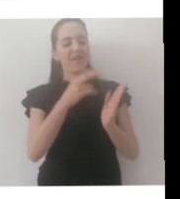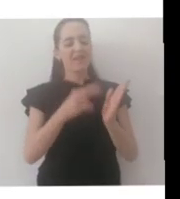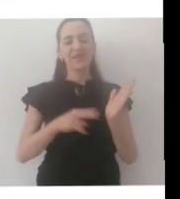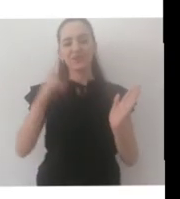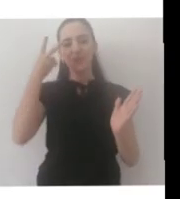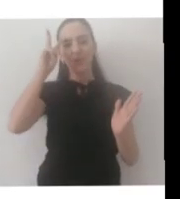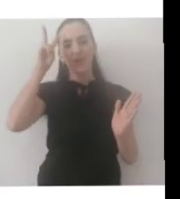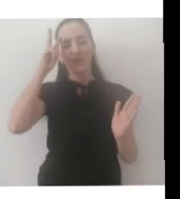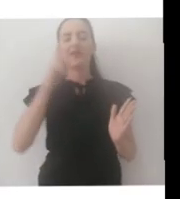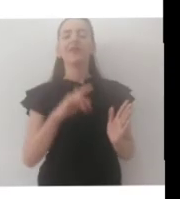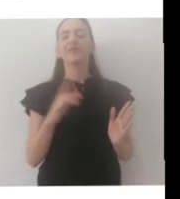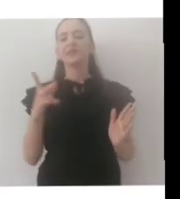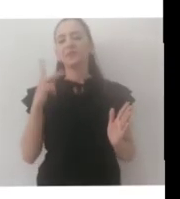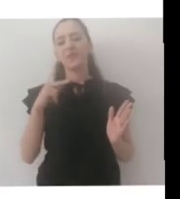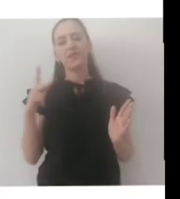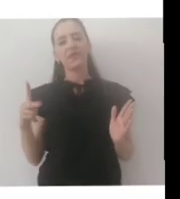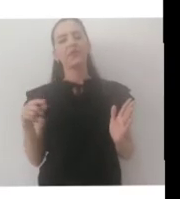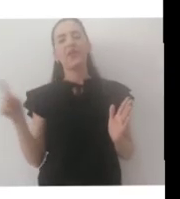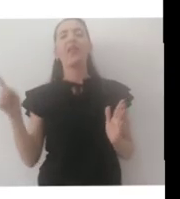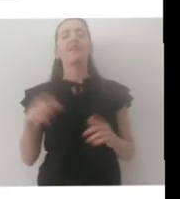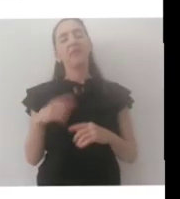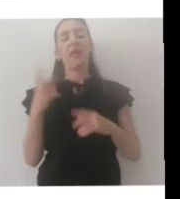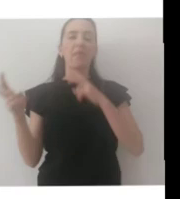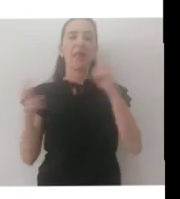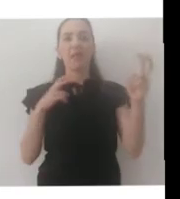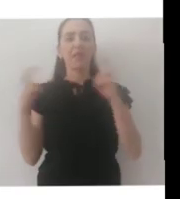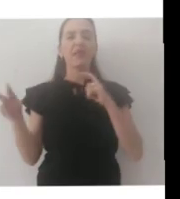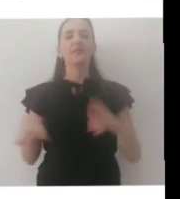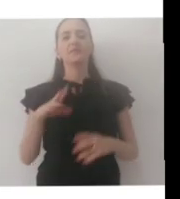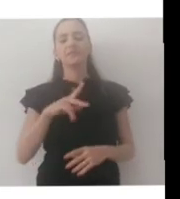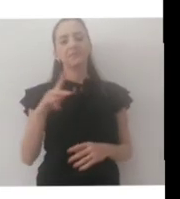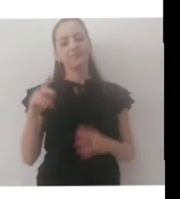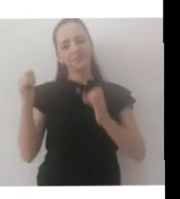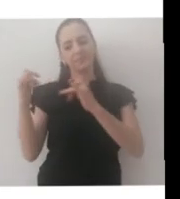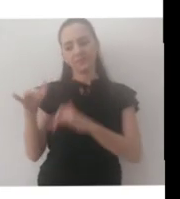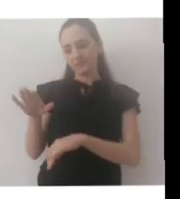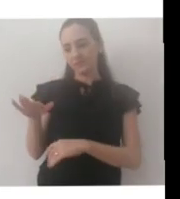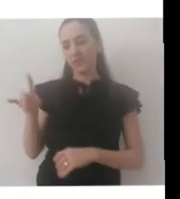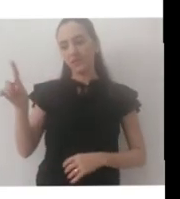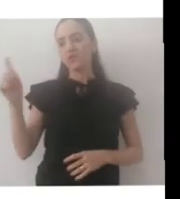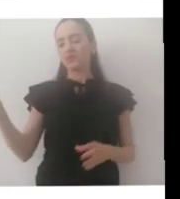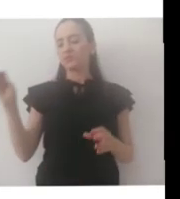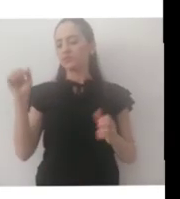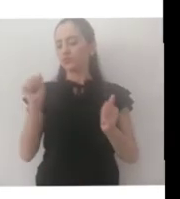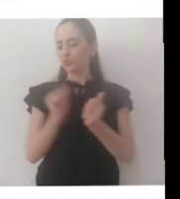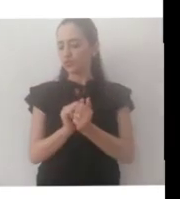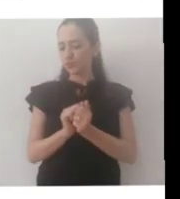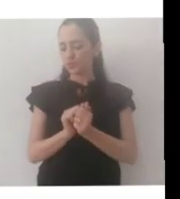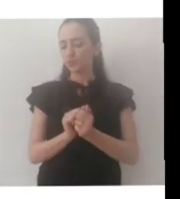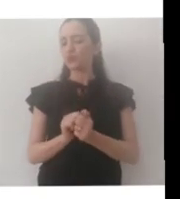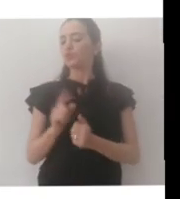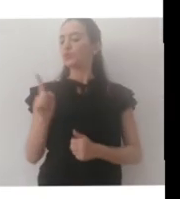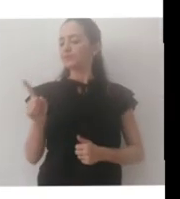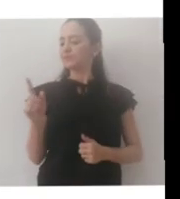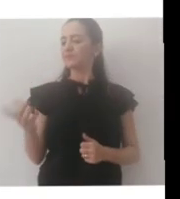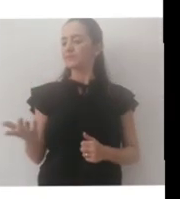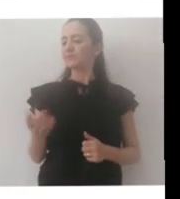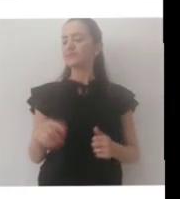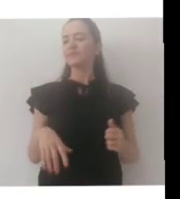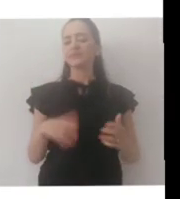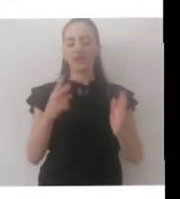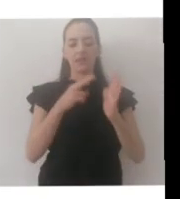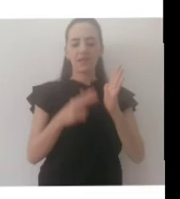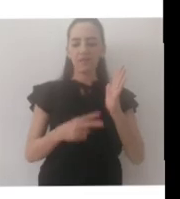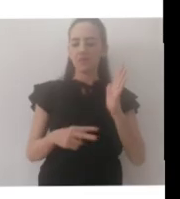exclusão temporária ou permanente do grupo. Quando a criança perturba a leitura de uma história, por exemplo, a professora pode dizer: você pode